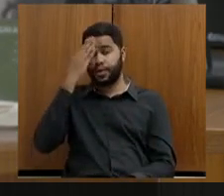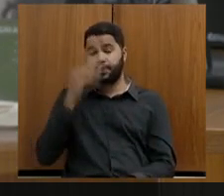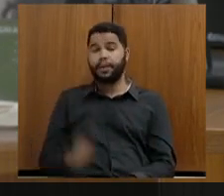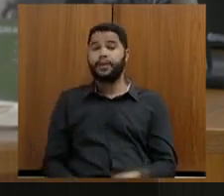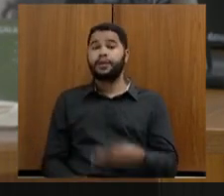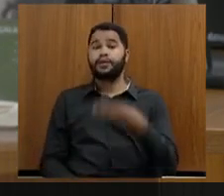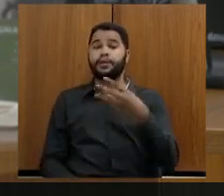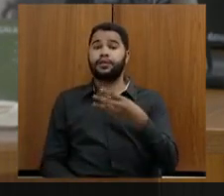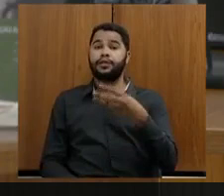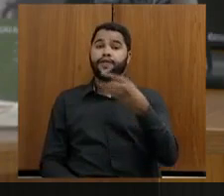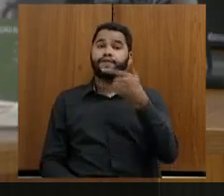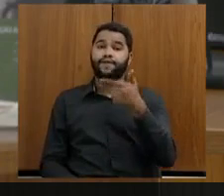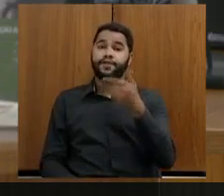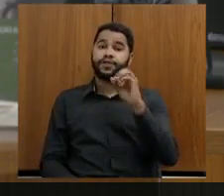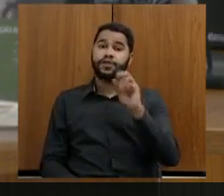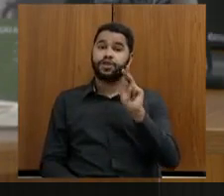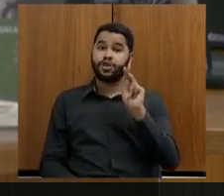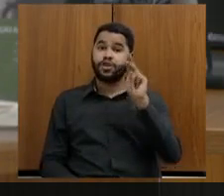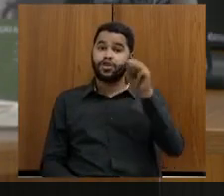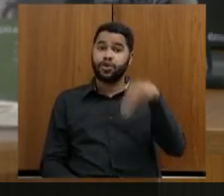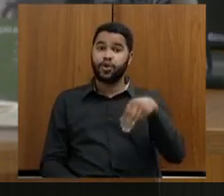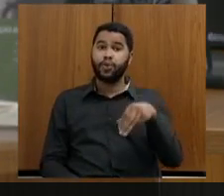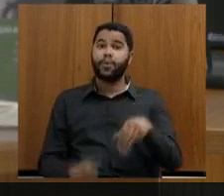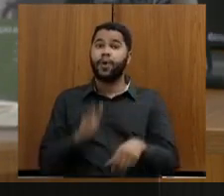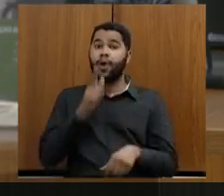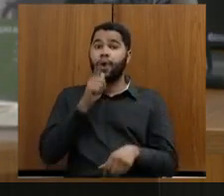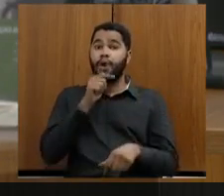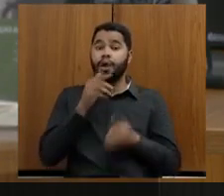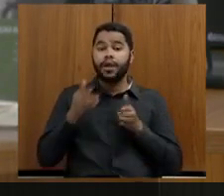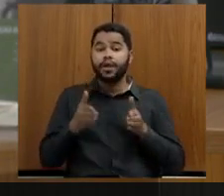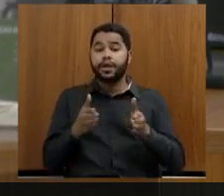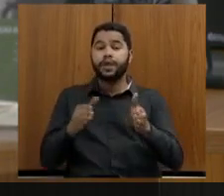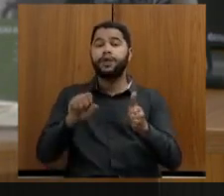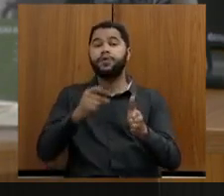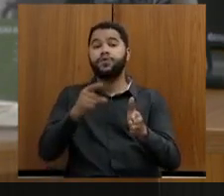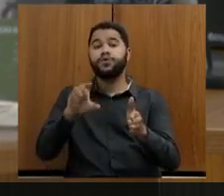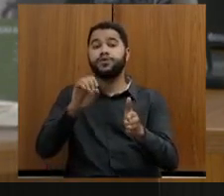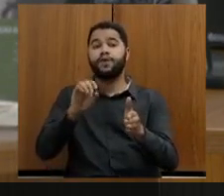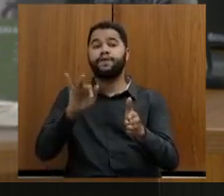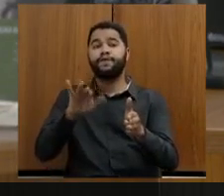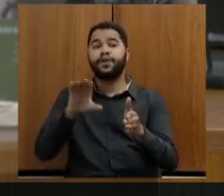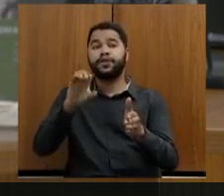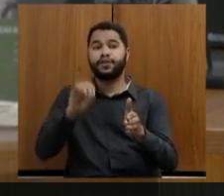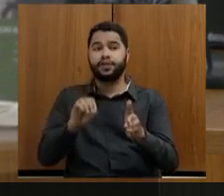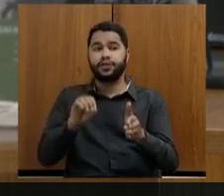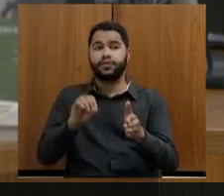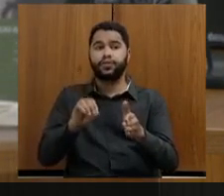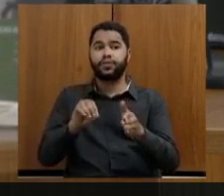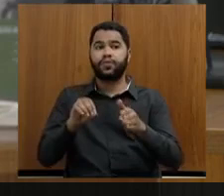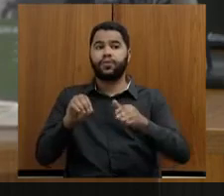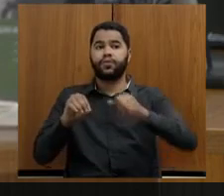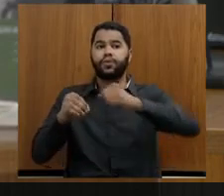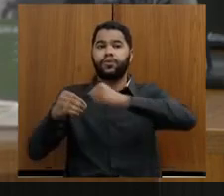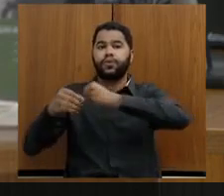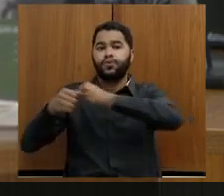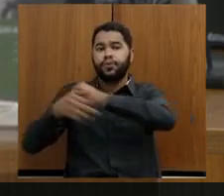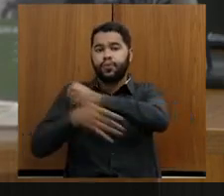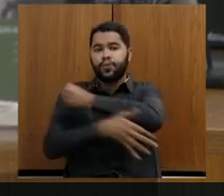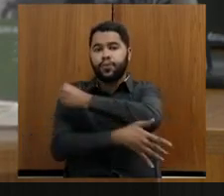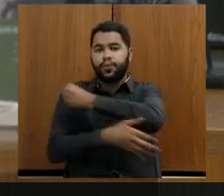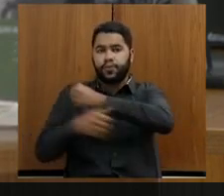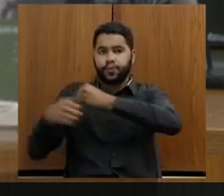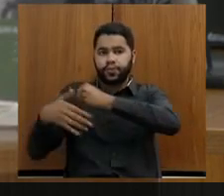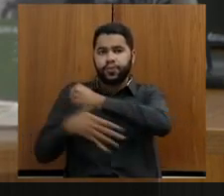320km Rio São Francisco e são 750km 3.0 maior que o Estado de Sergipe